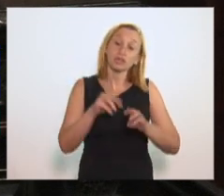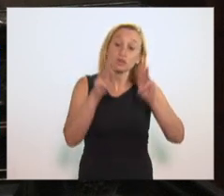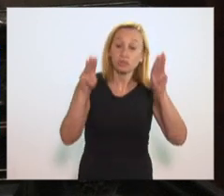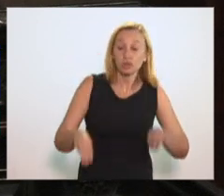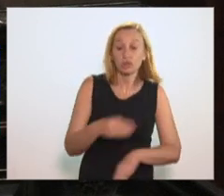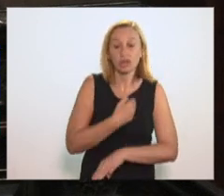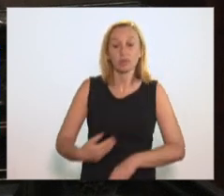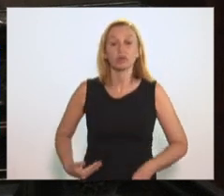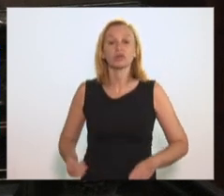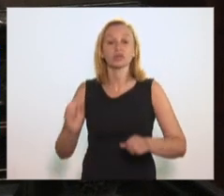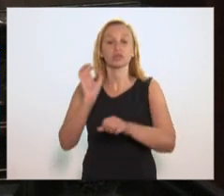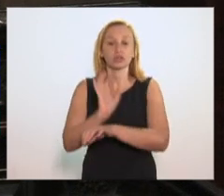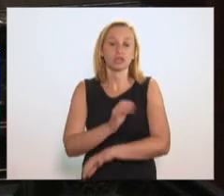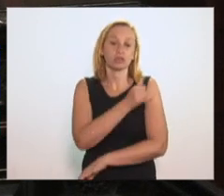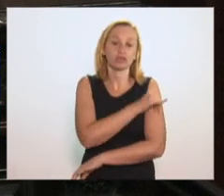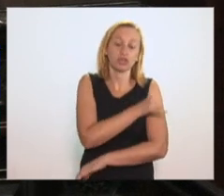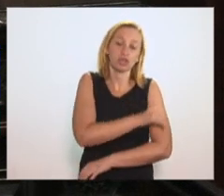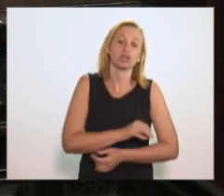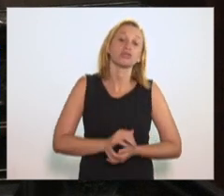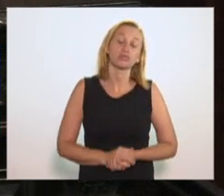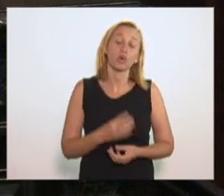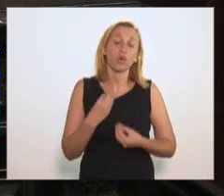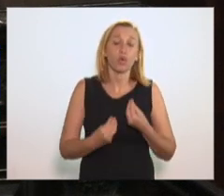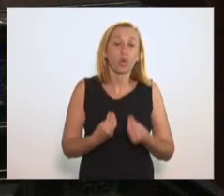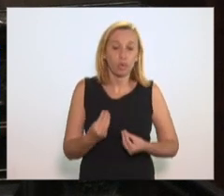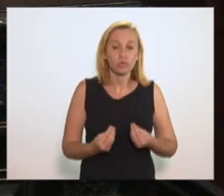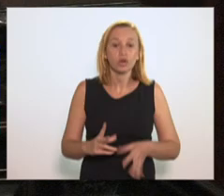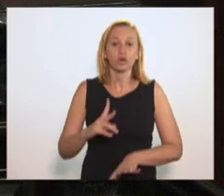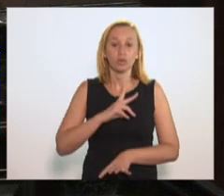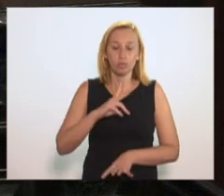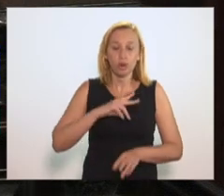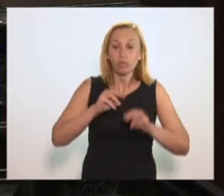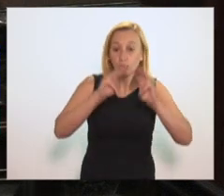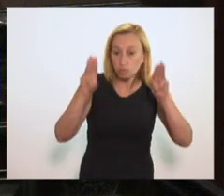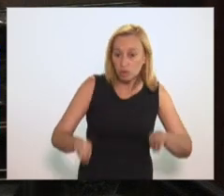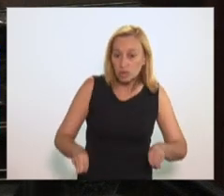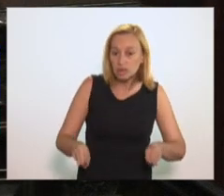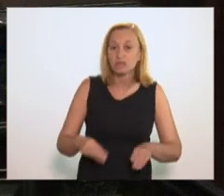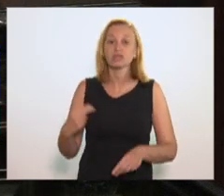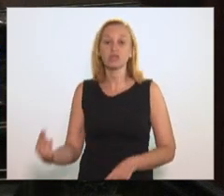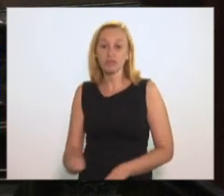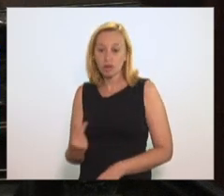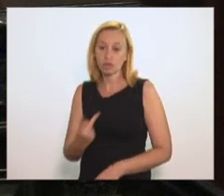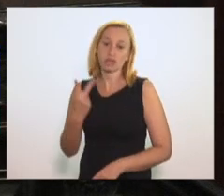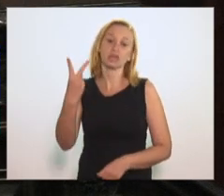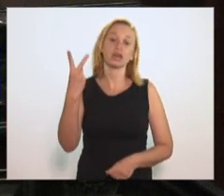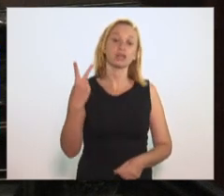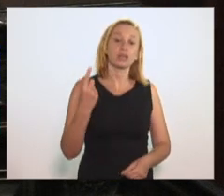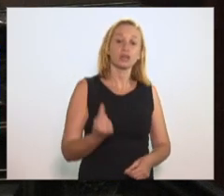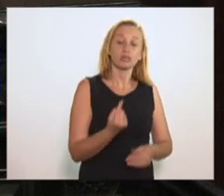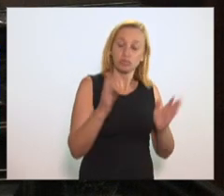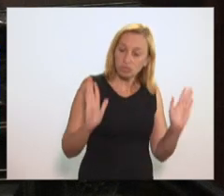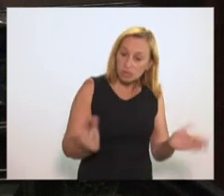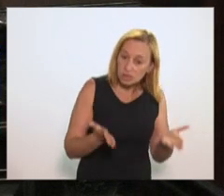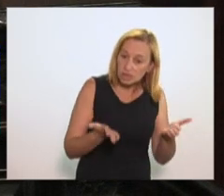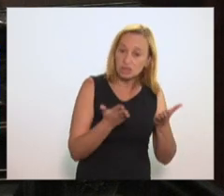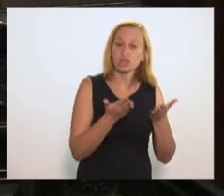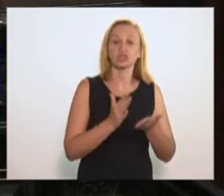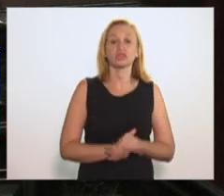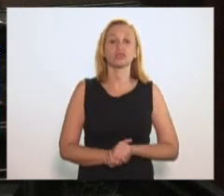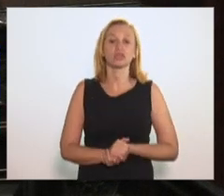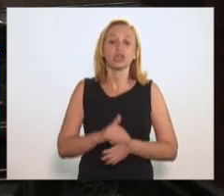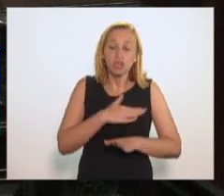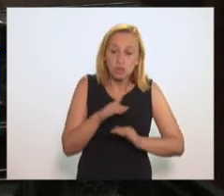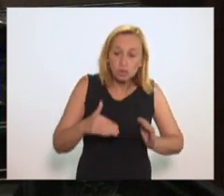para o Estado do Rio de Janeiro como o próprio museu seria valorizado por uma iniciativa que valorizasse